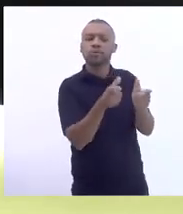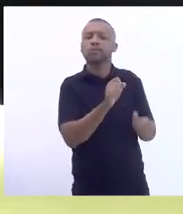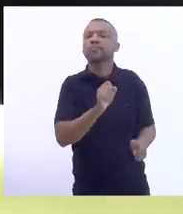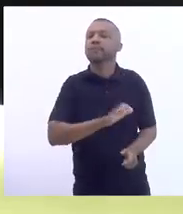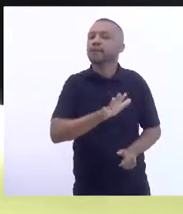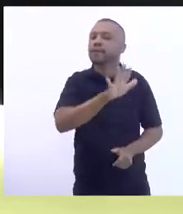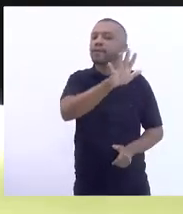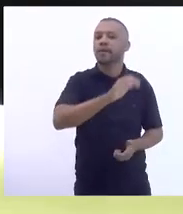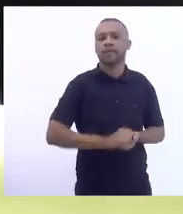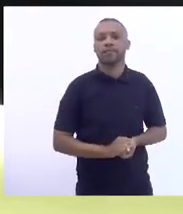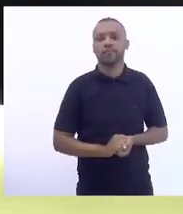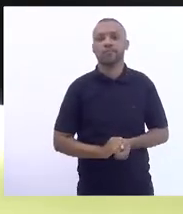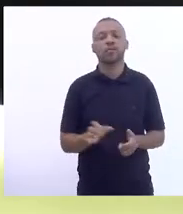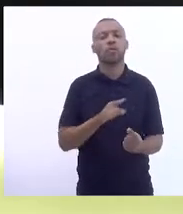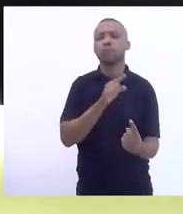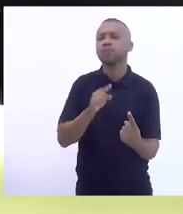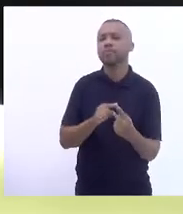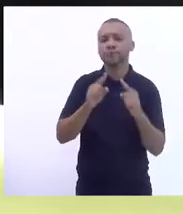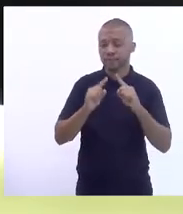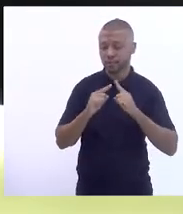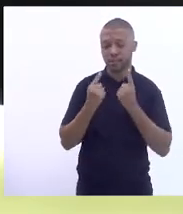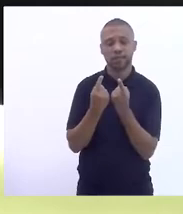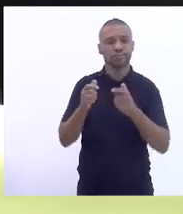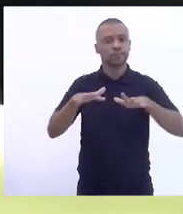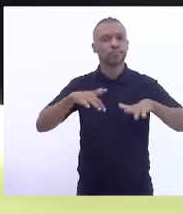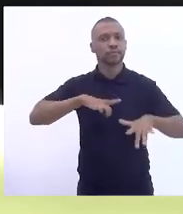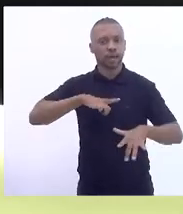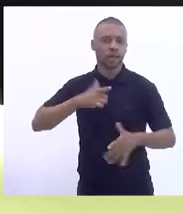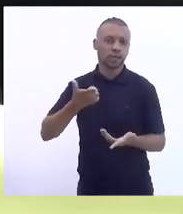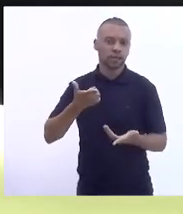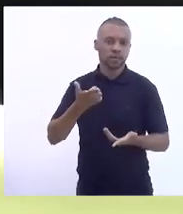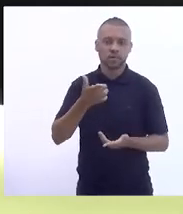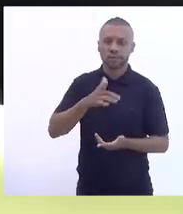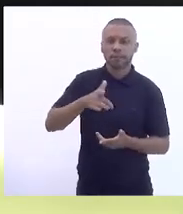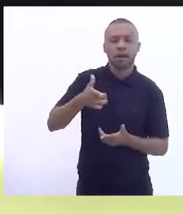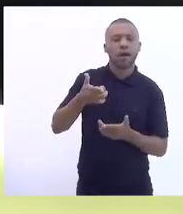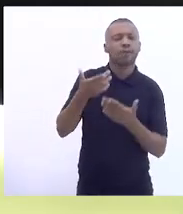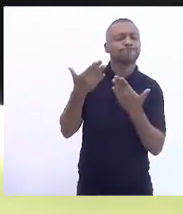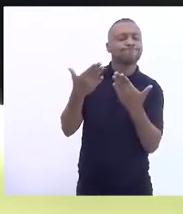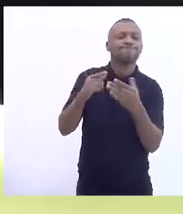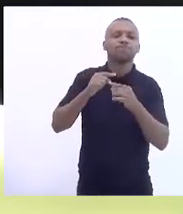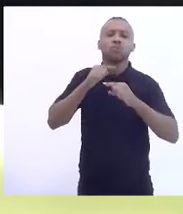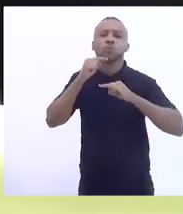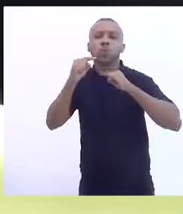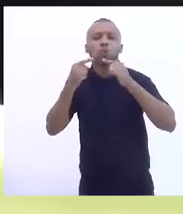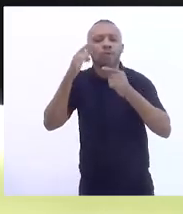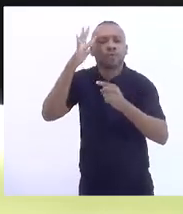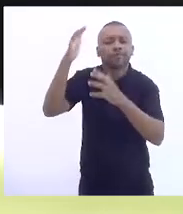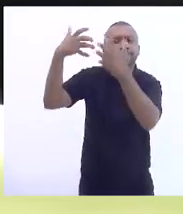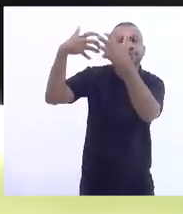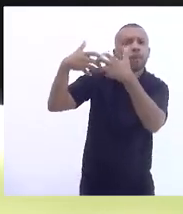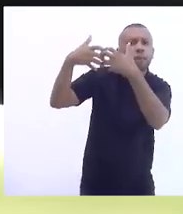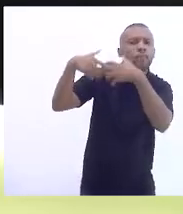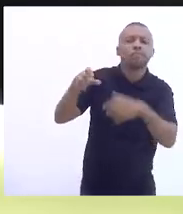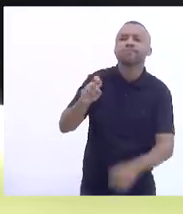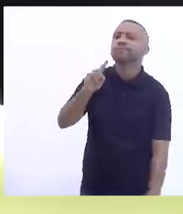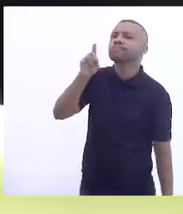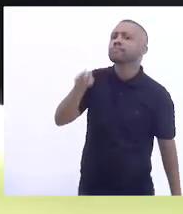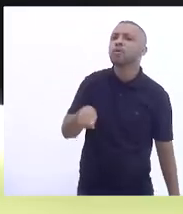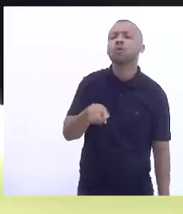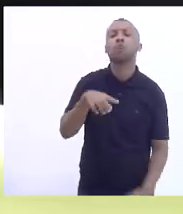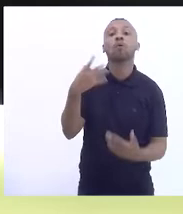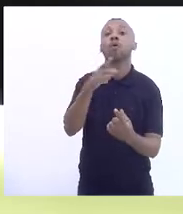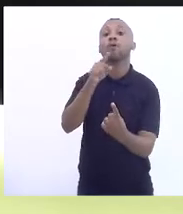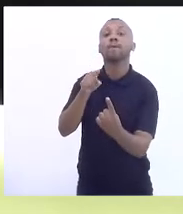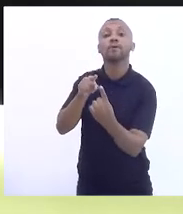favelados e essa audiência também tem esse objetivo questionar a que veio Cidade o